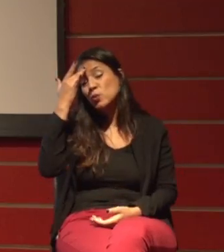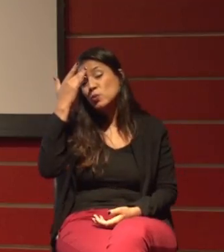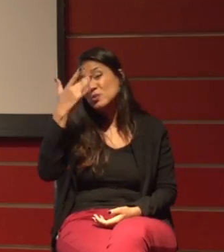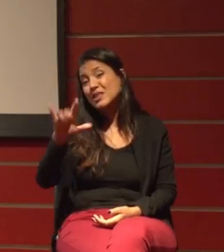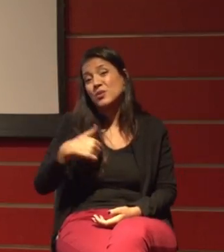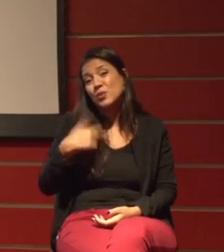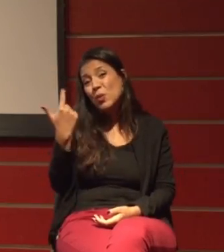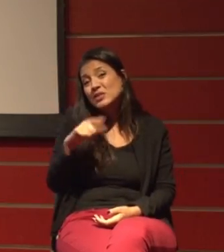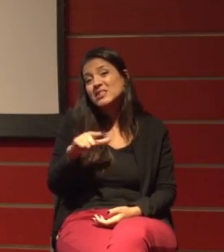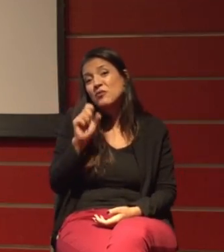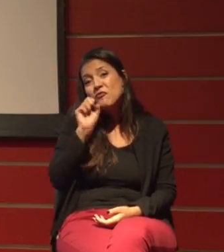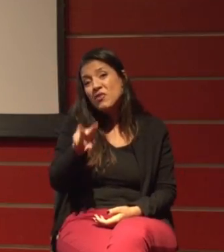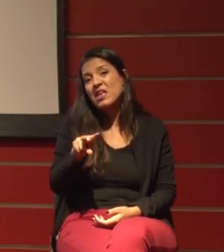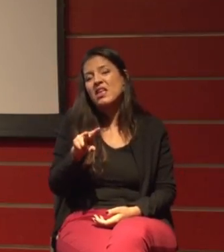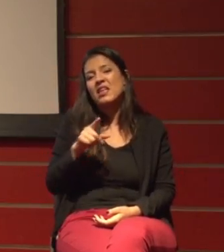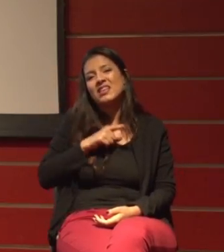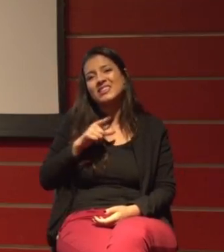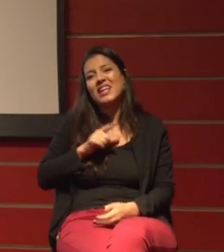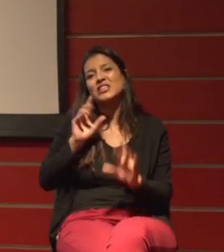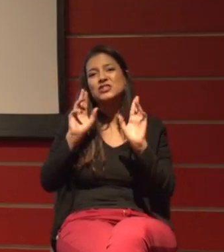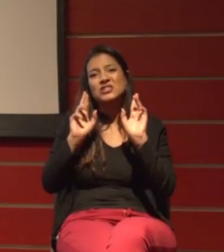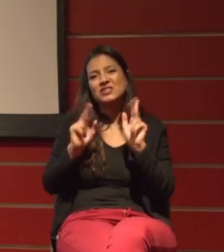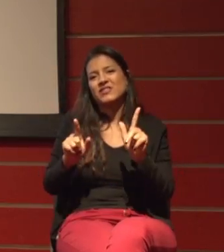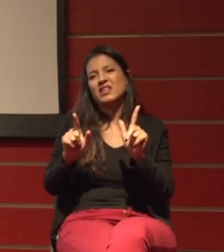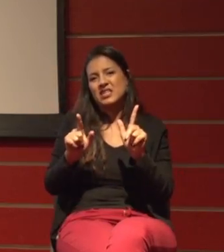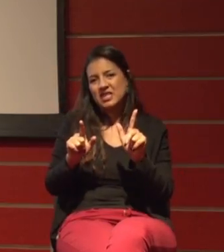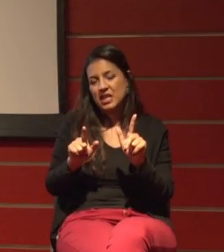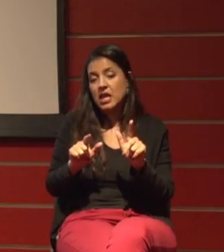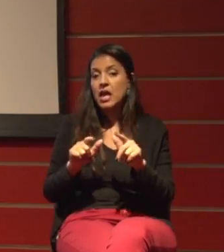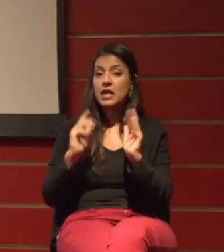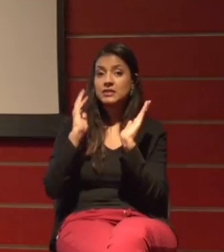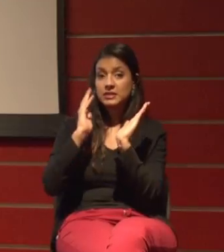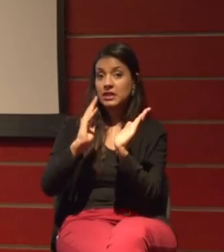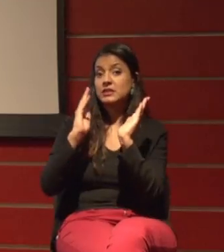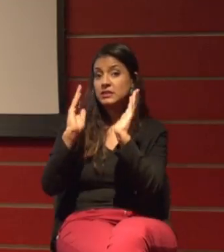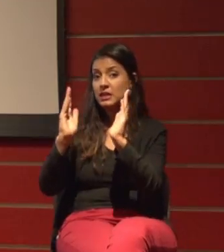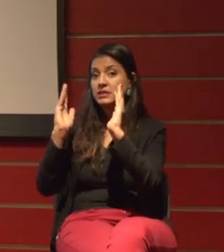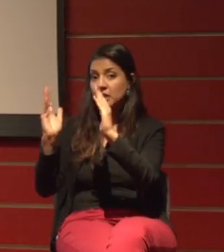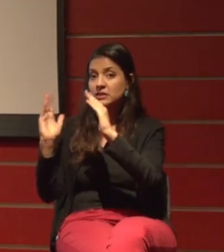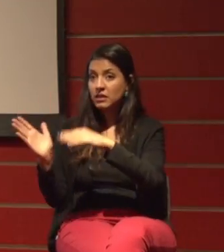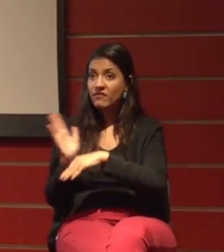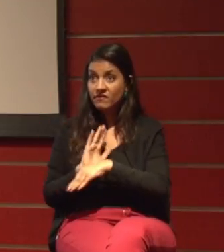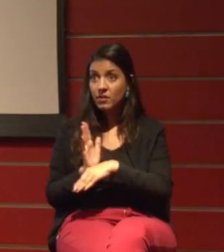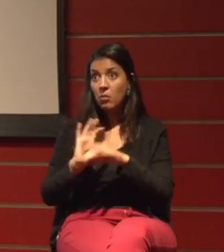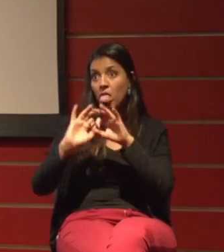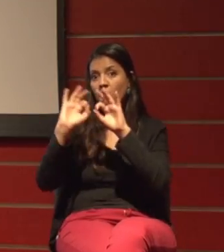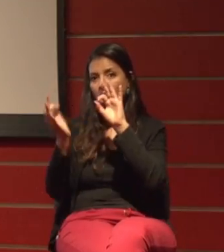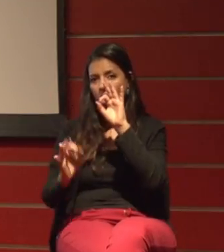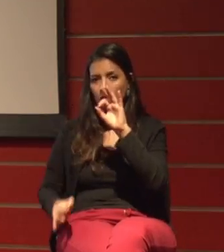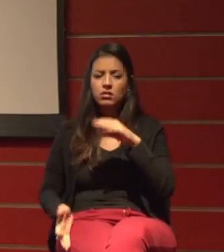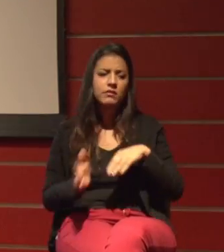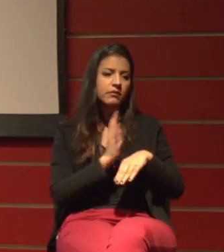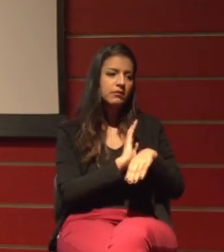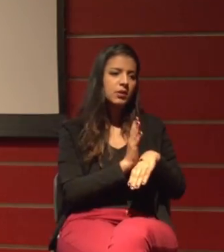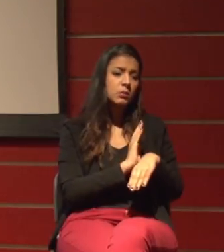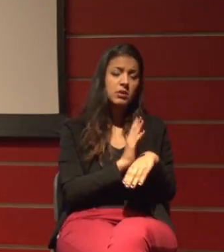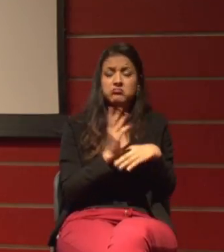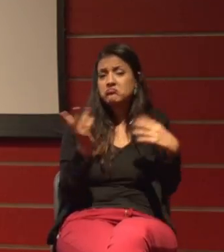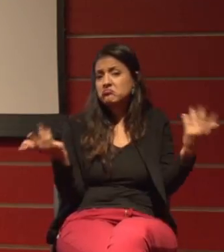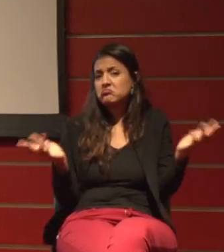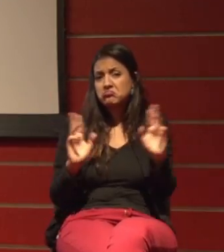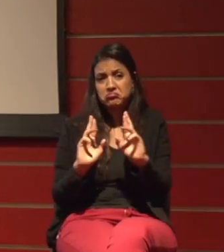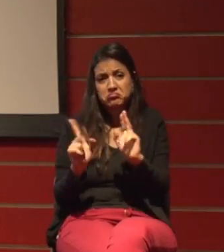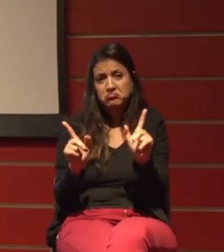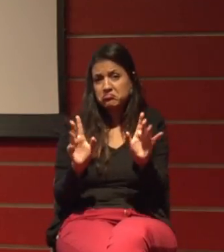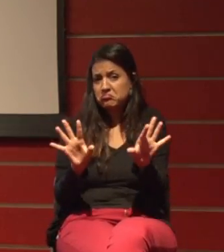assim uma grande diferença quando você enxerga a série como um filmão e e um filme mas